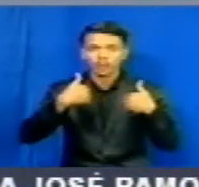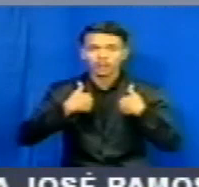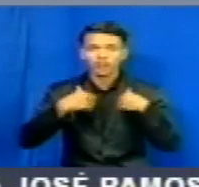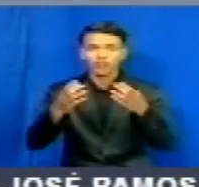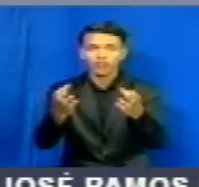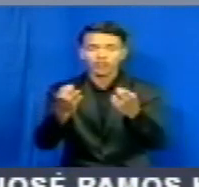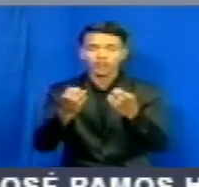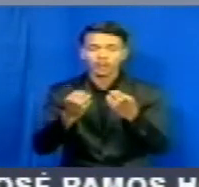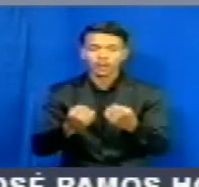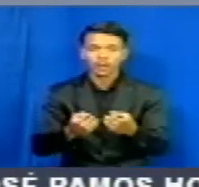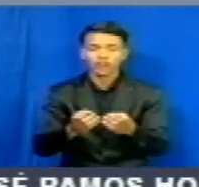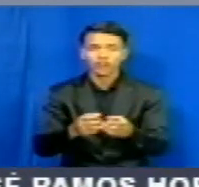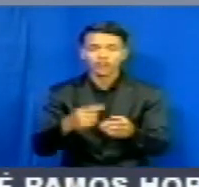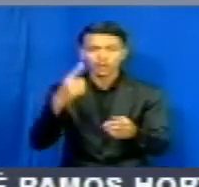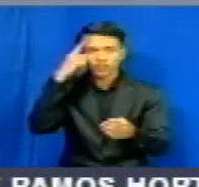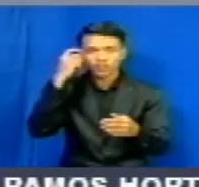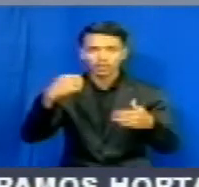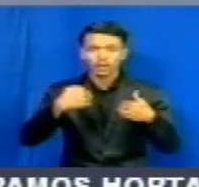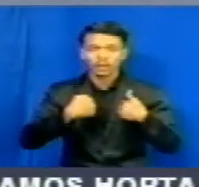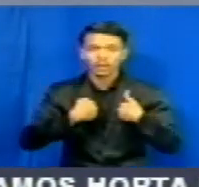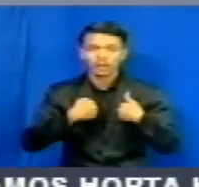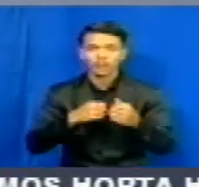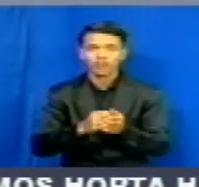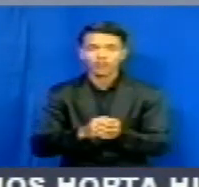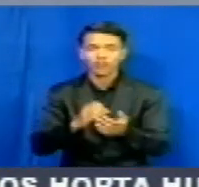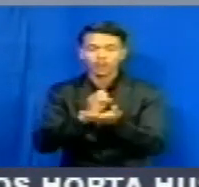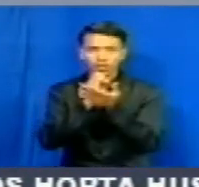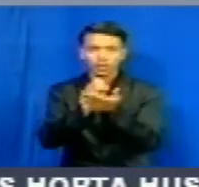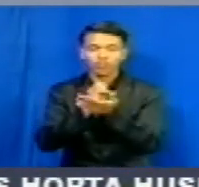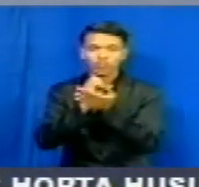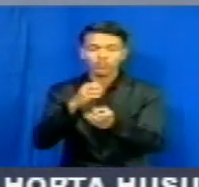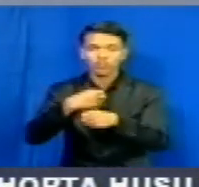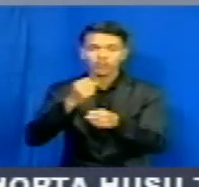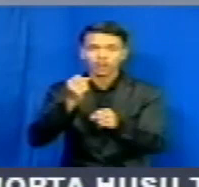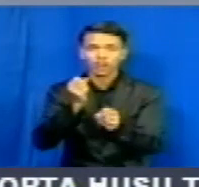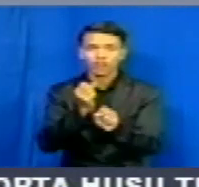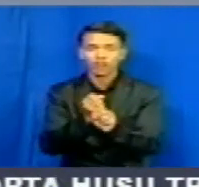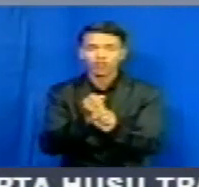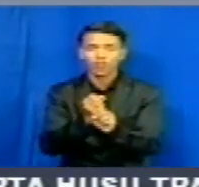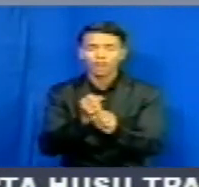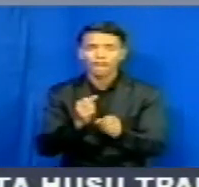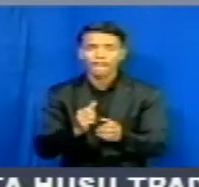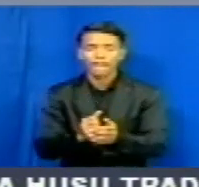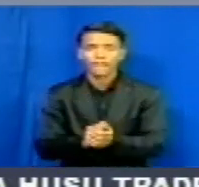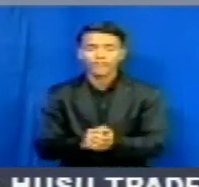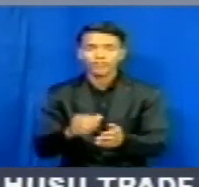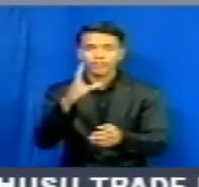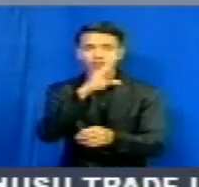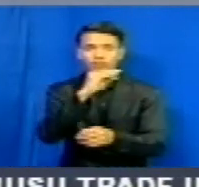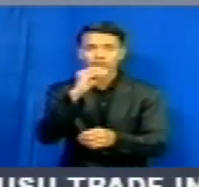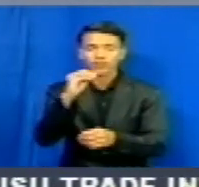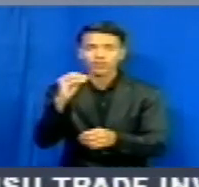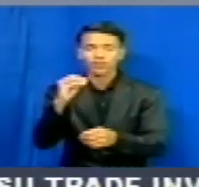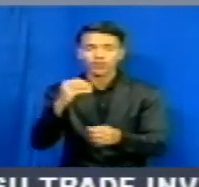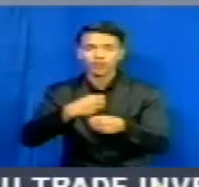interesses em Portugal, também há investimento ira que a Raio Ahalo, o estaleiro a navios Mondego, no nosso